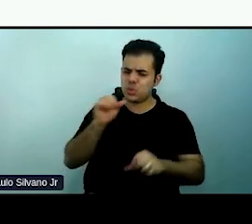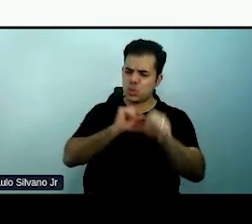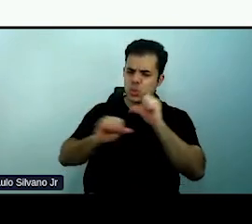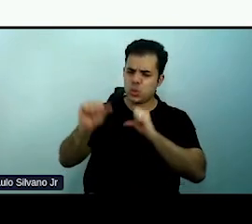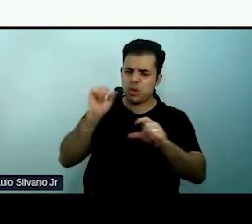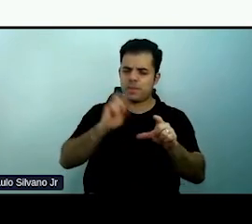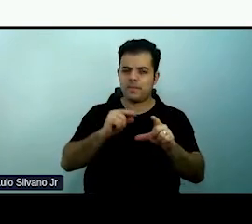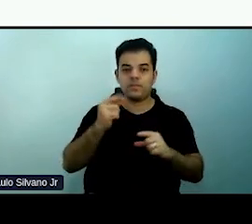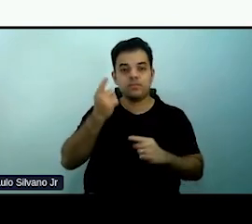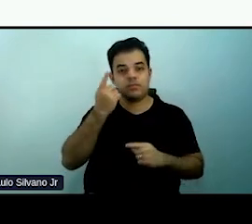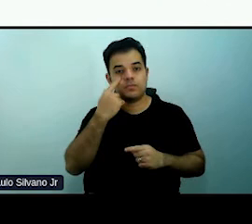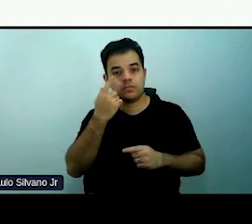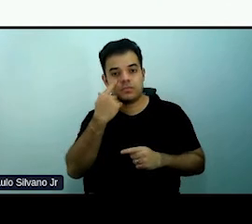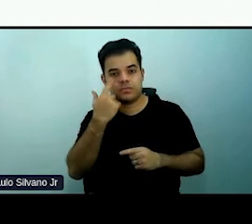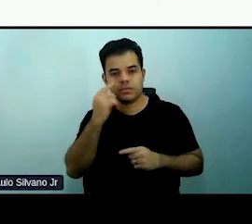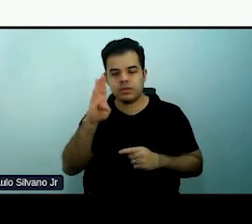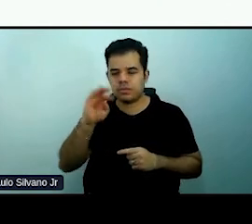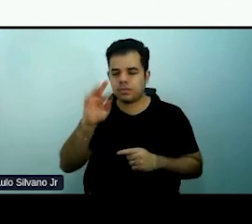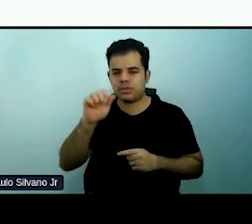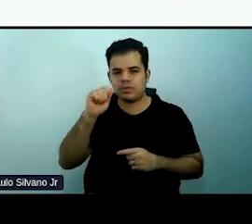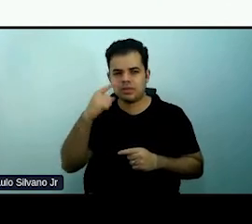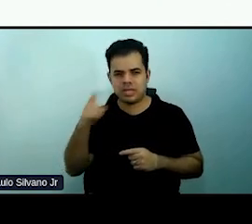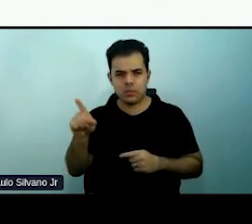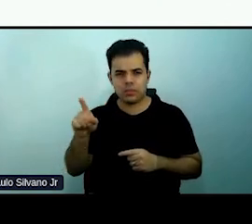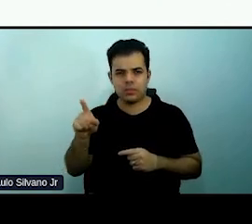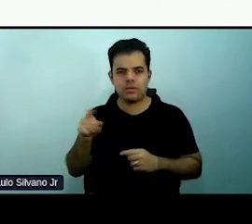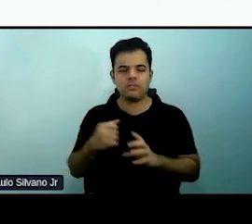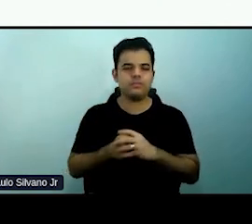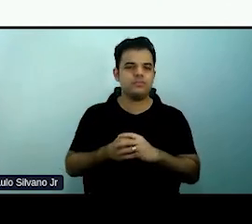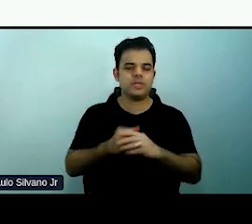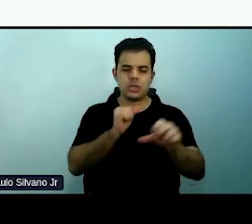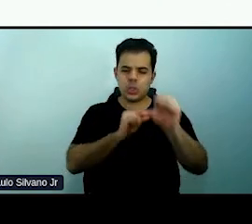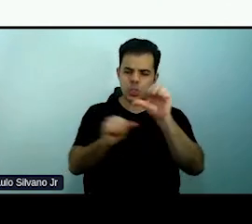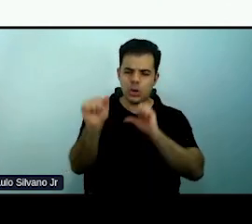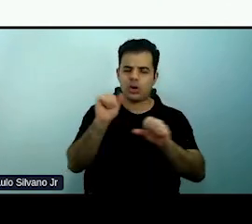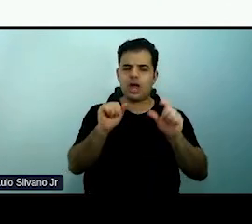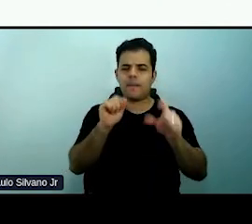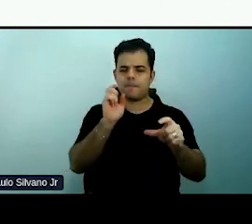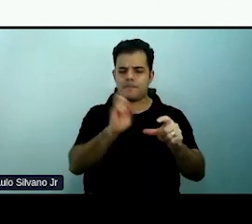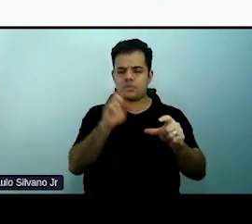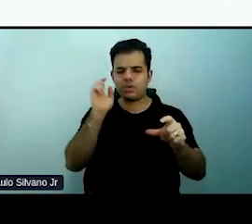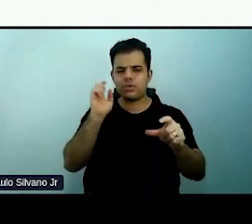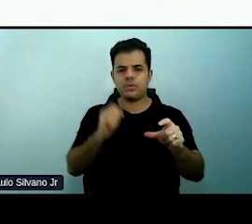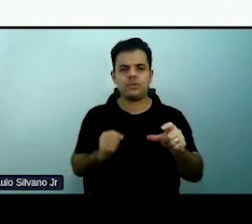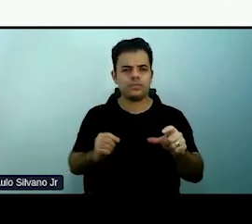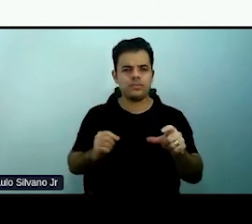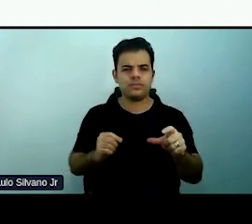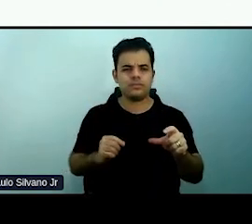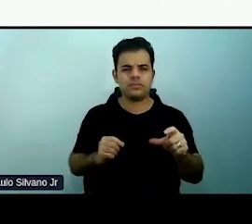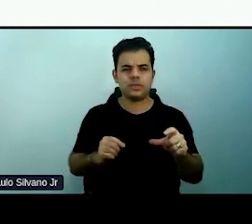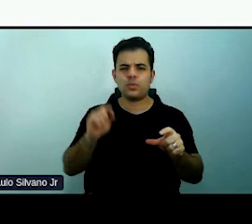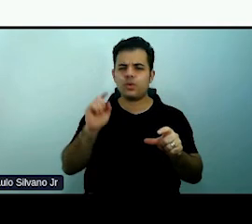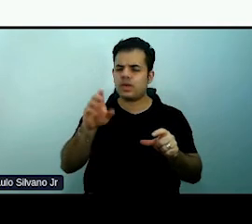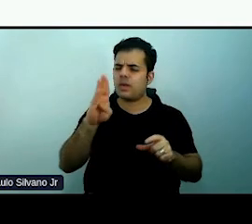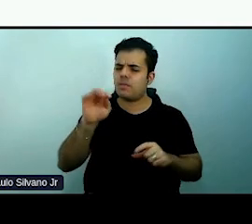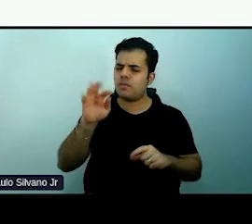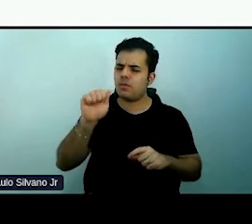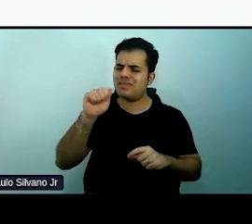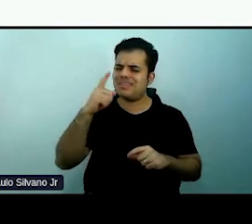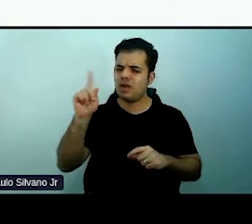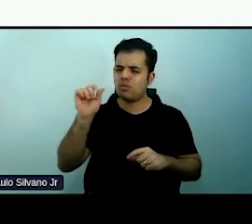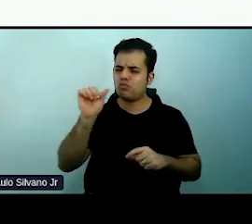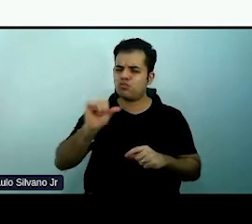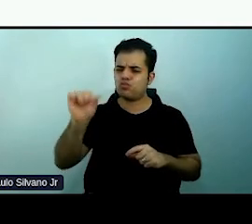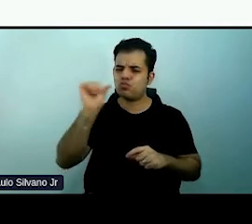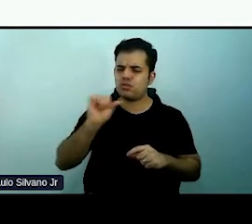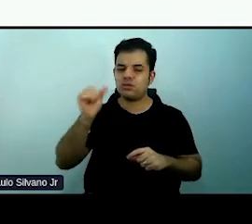Ver parcelas botão. Parcelas. Alterar botão. Alterar botão. O que seriam esses botões alterar? Vamos